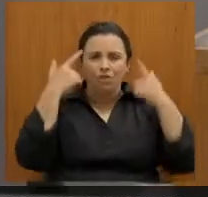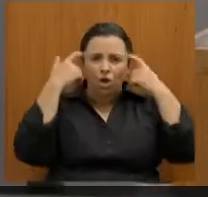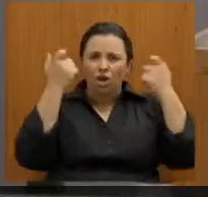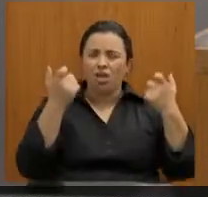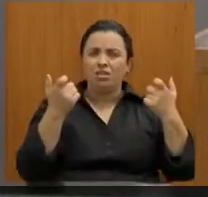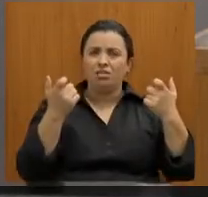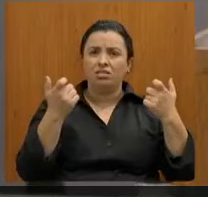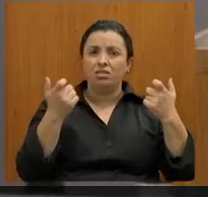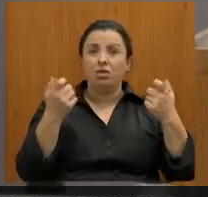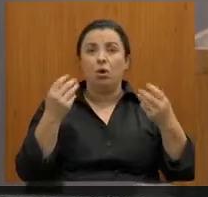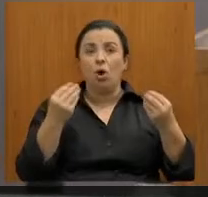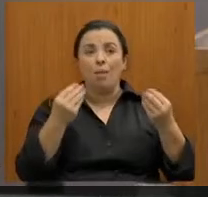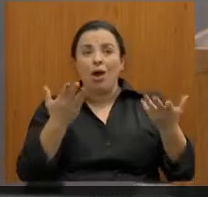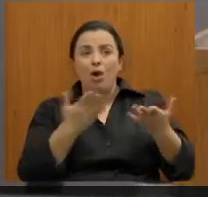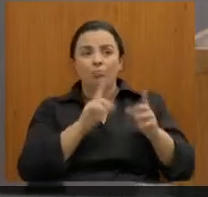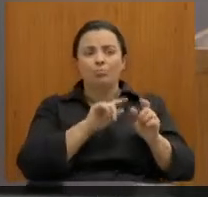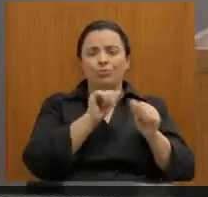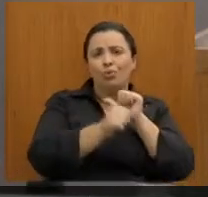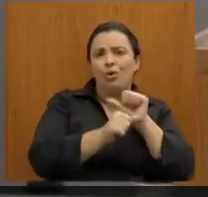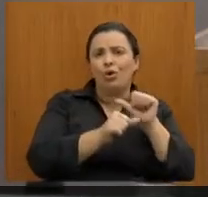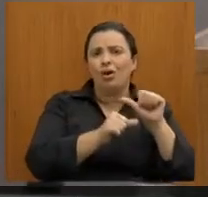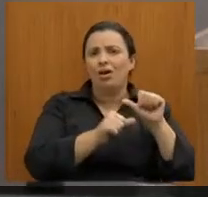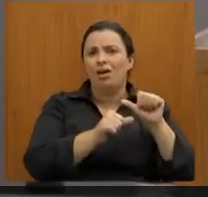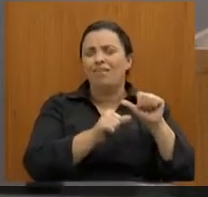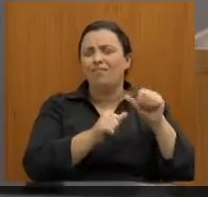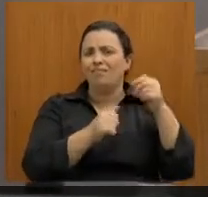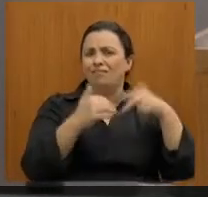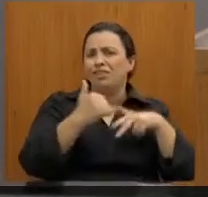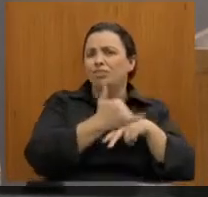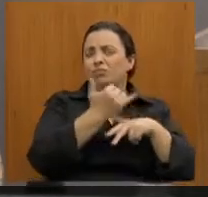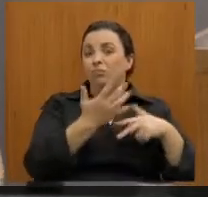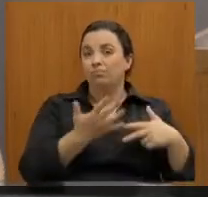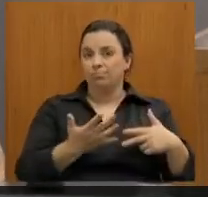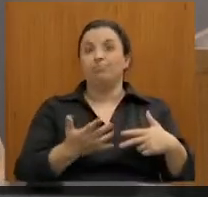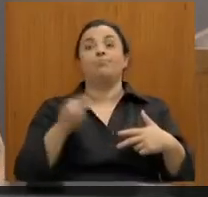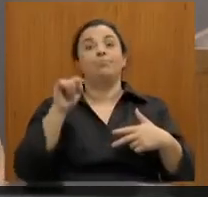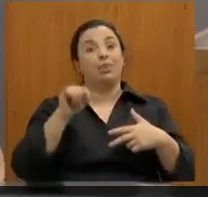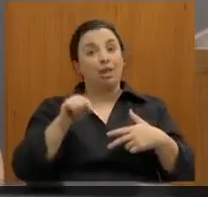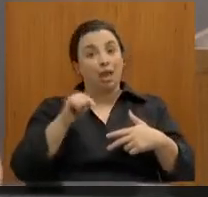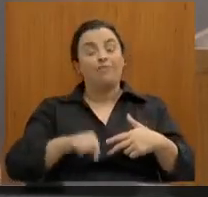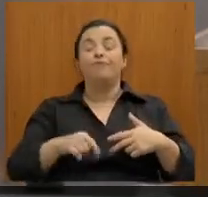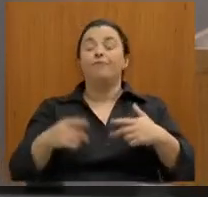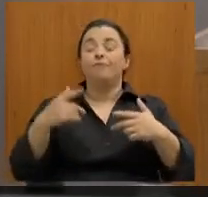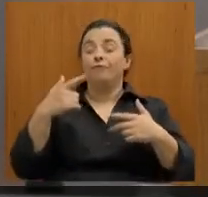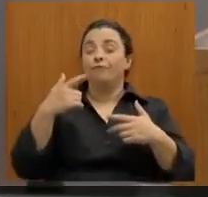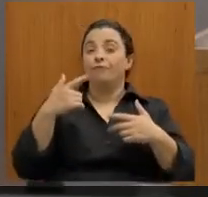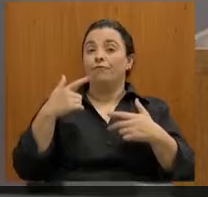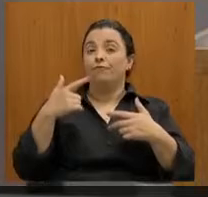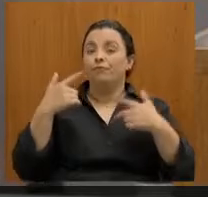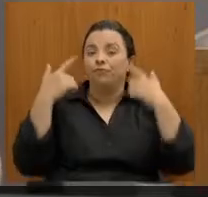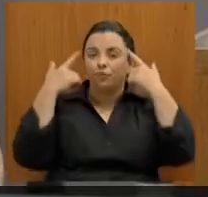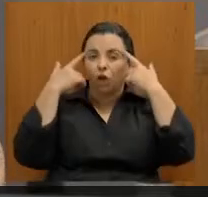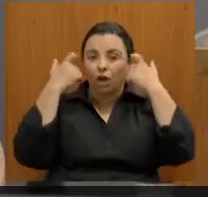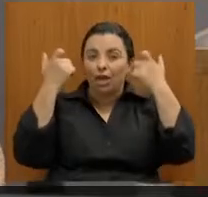violência psicológica que violência psicológica Ela traz danos irreparáveis